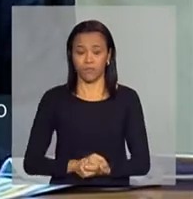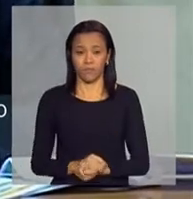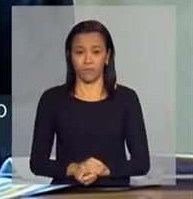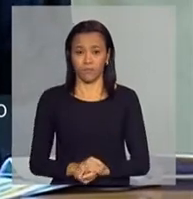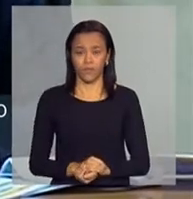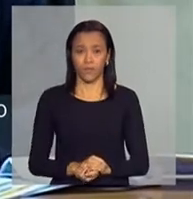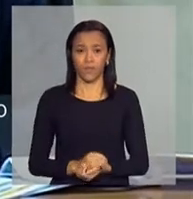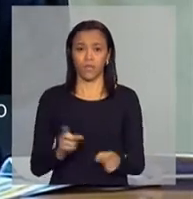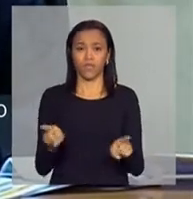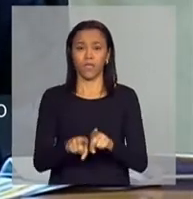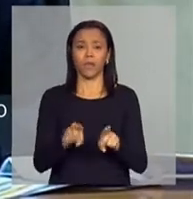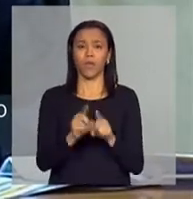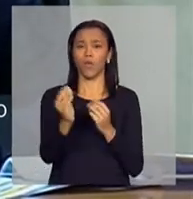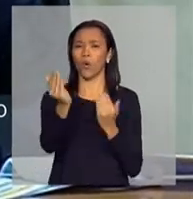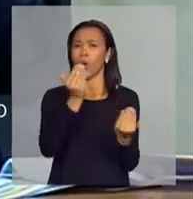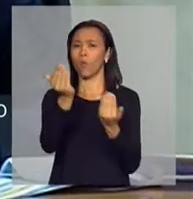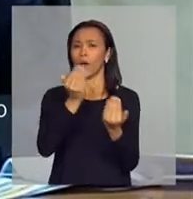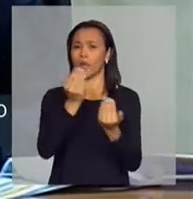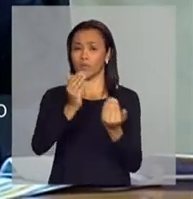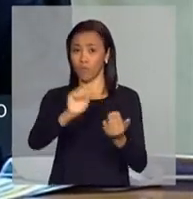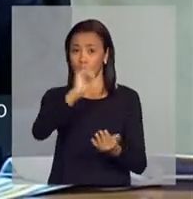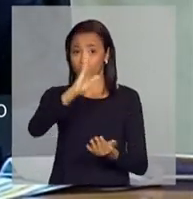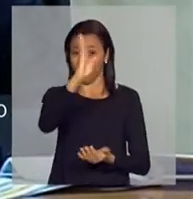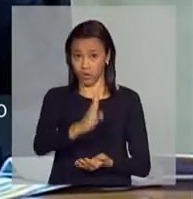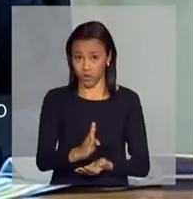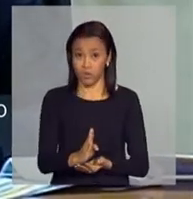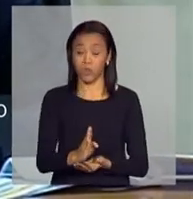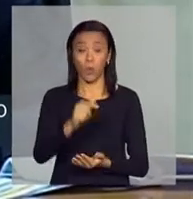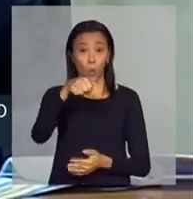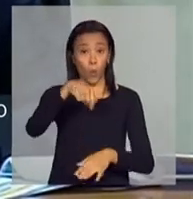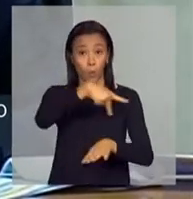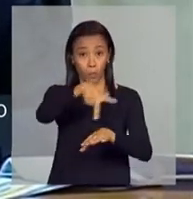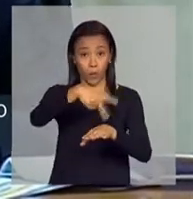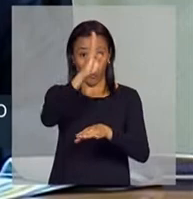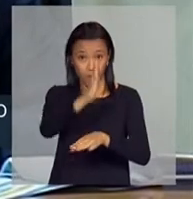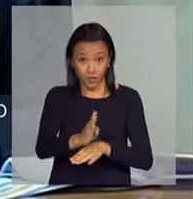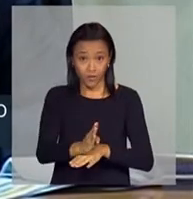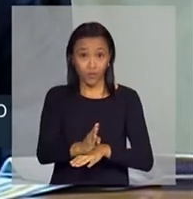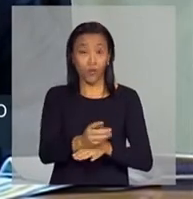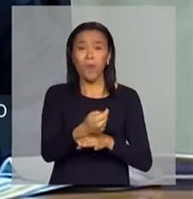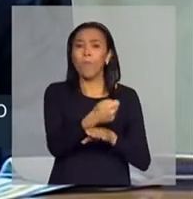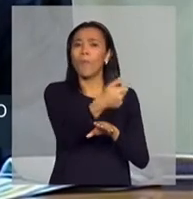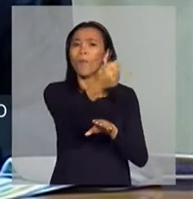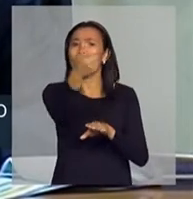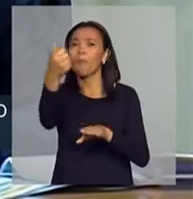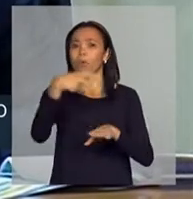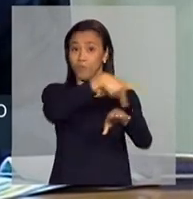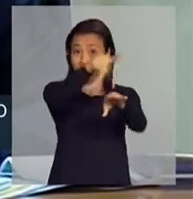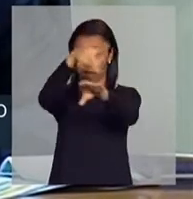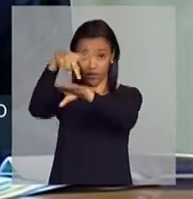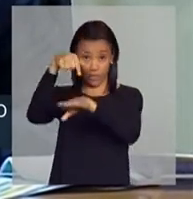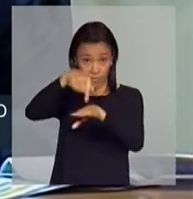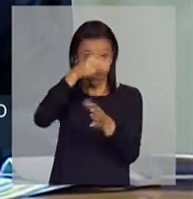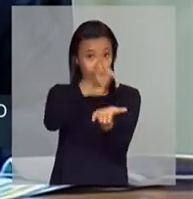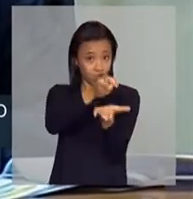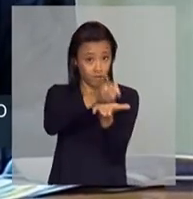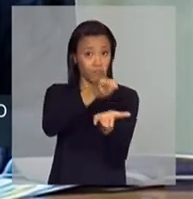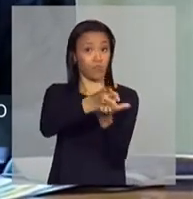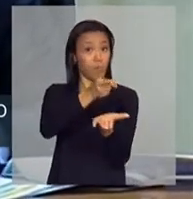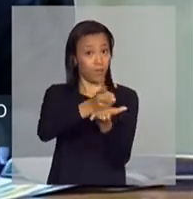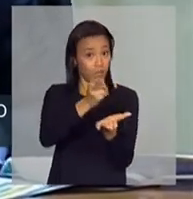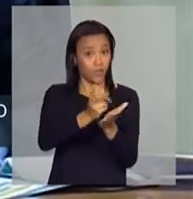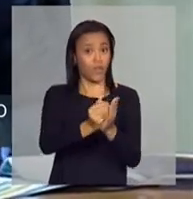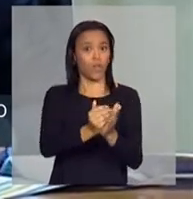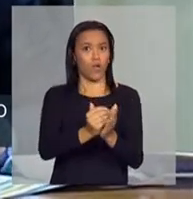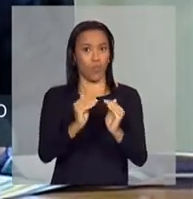na comparação internacional da o Brasil foi um dos poucos países que Manteve o nível